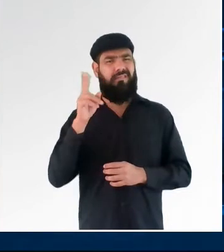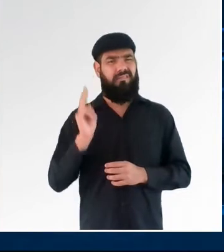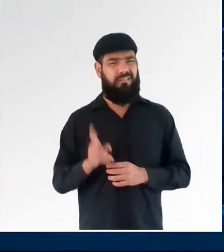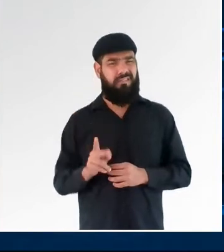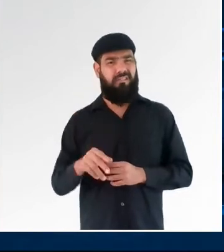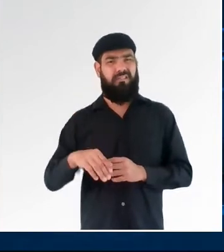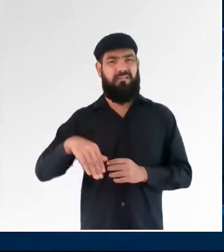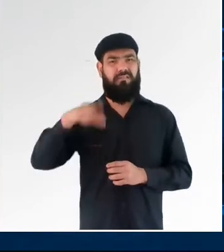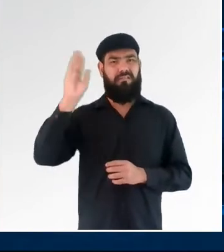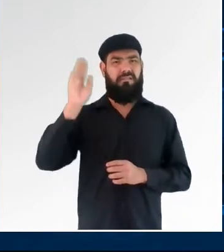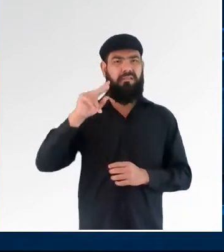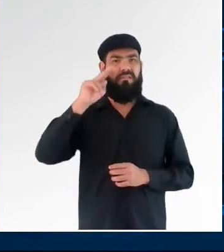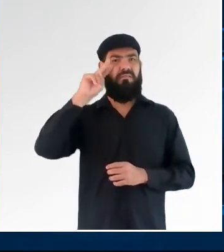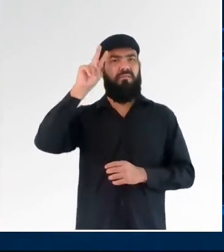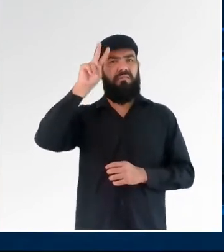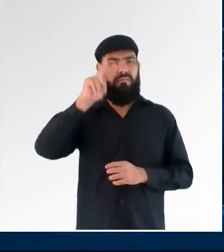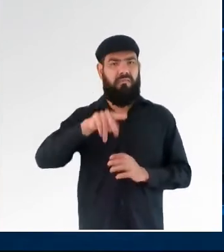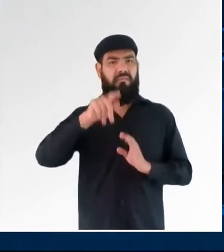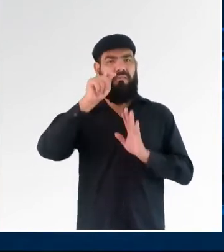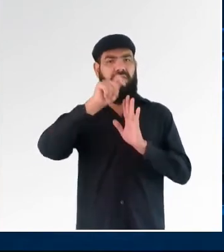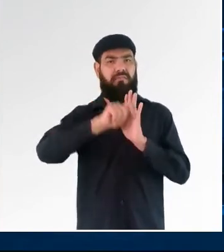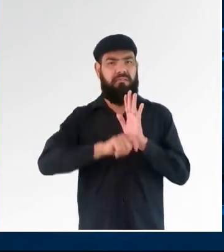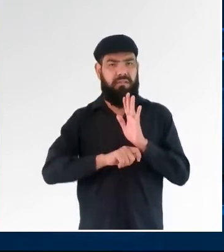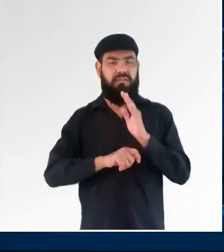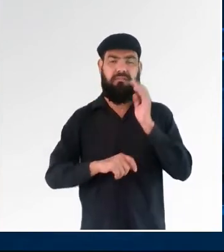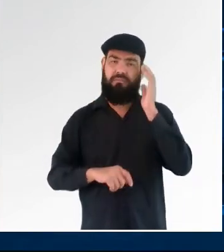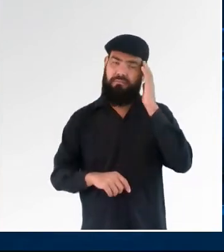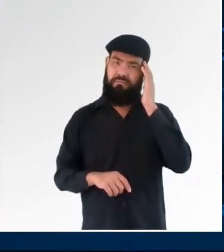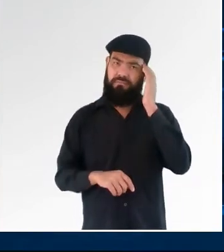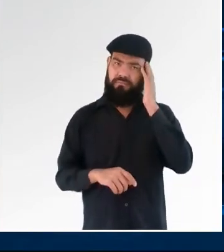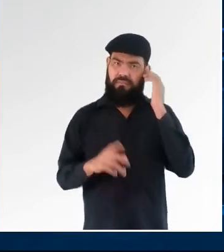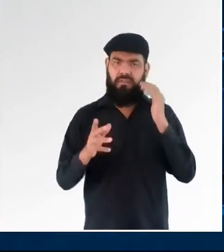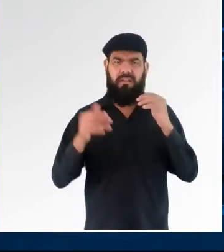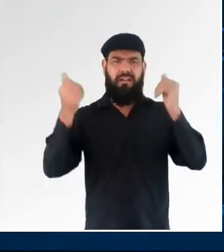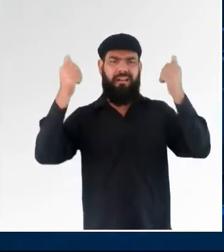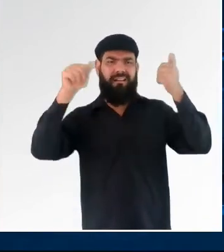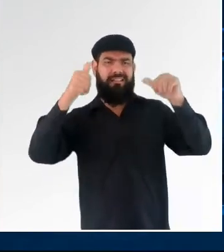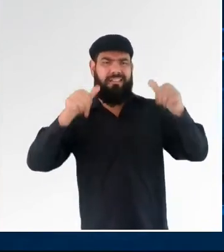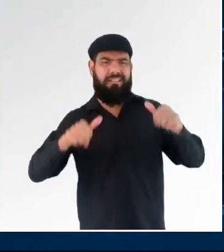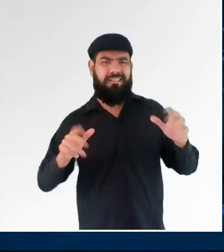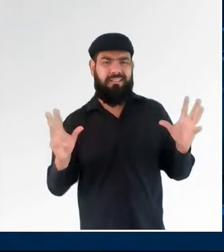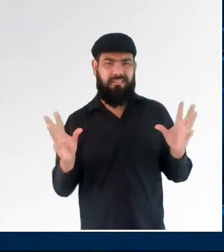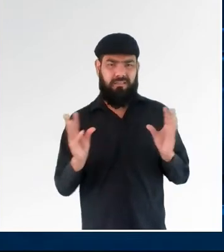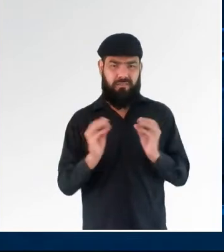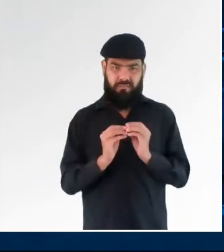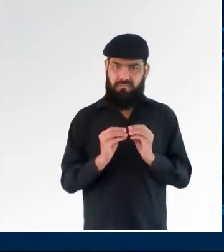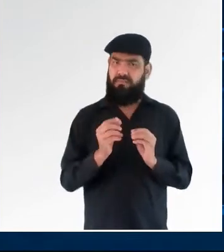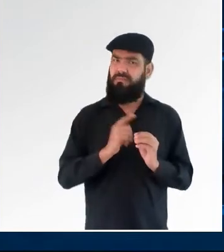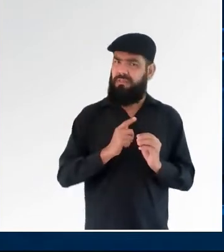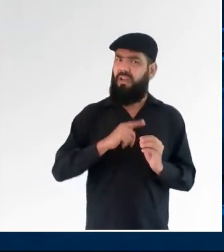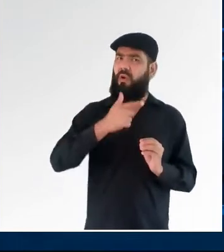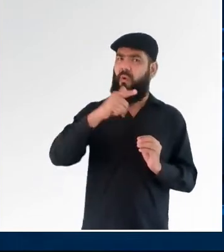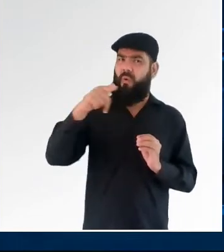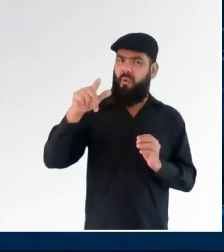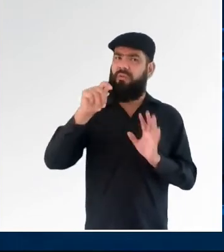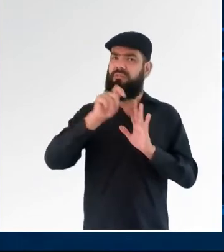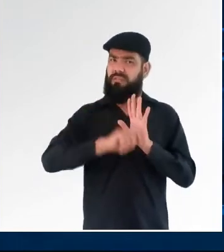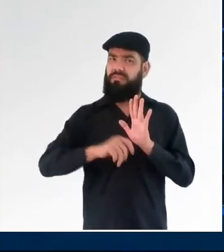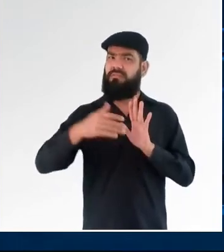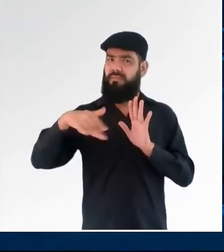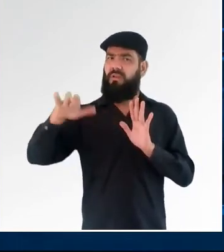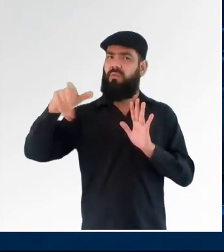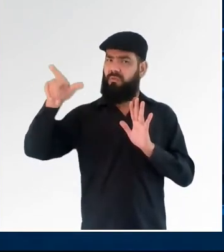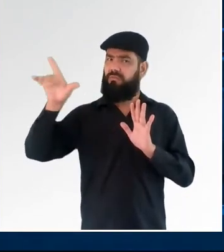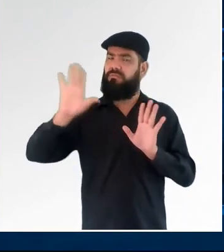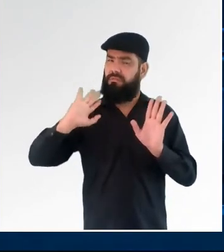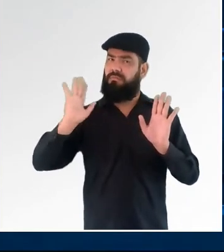aqui o texto. Vamos analisar agora, fazer um resumo. Existe mais texto aqui, ó. Existe mais texto aqui para...